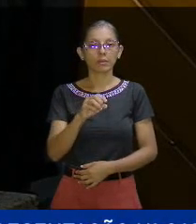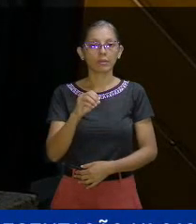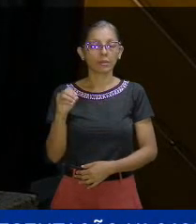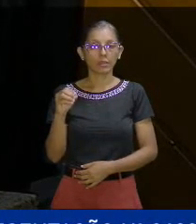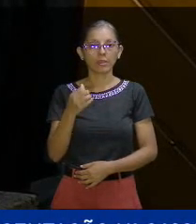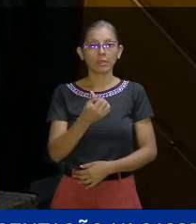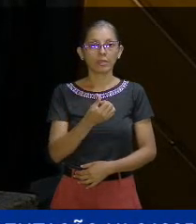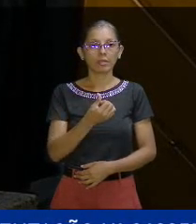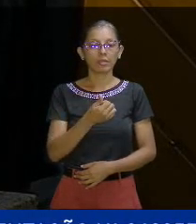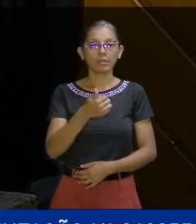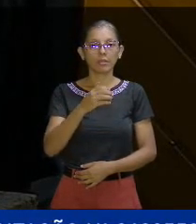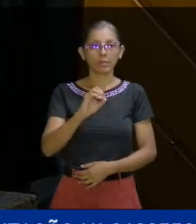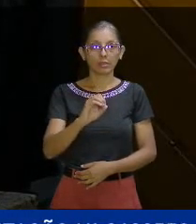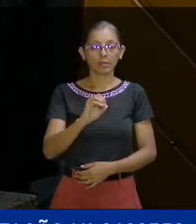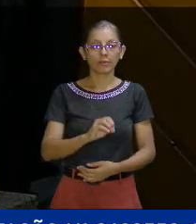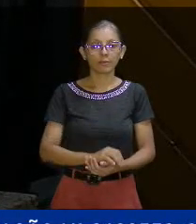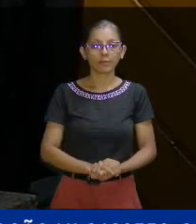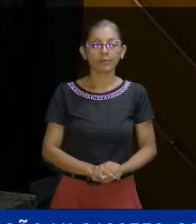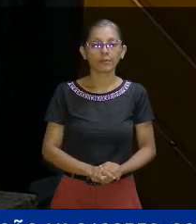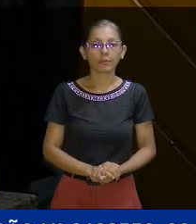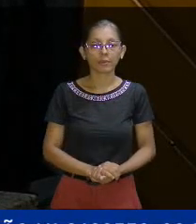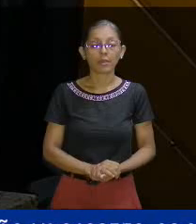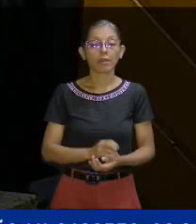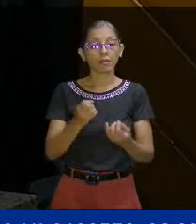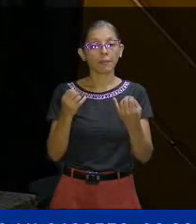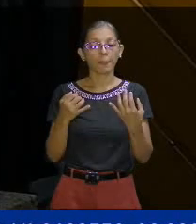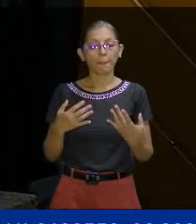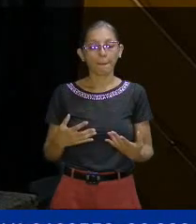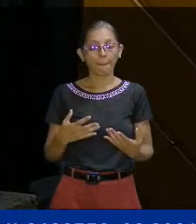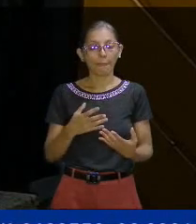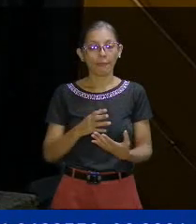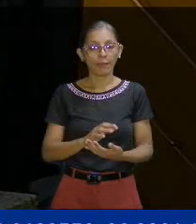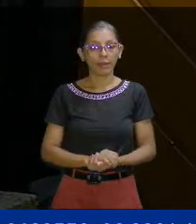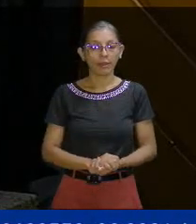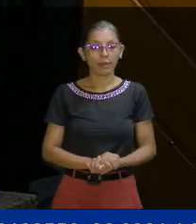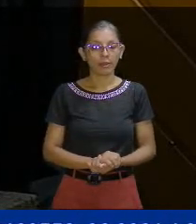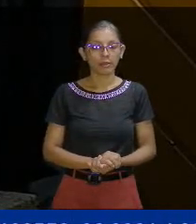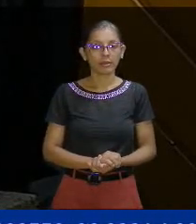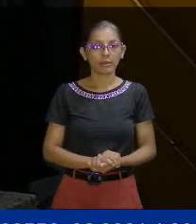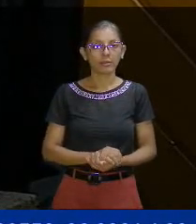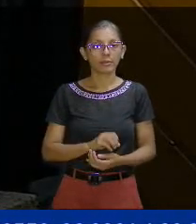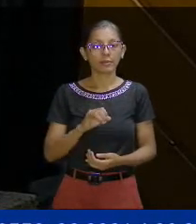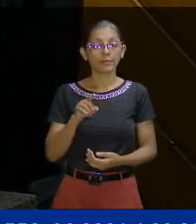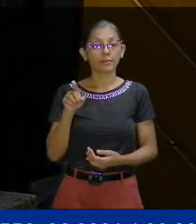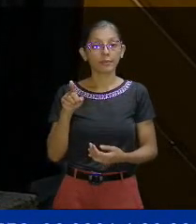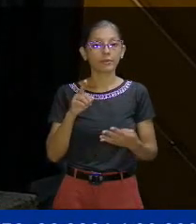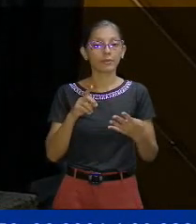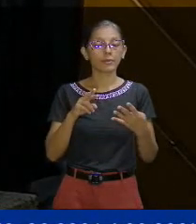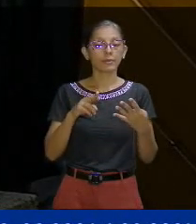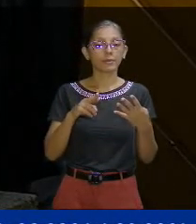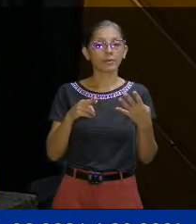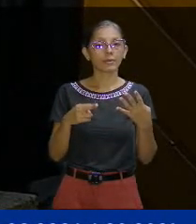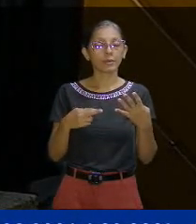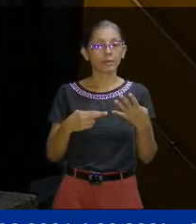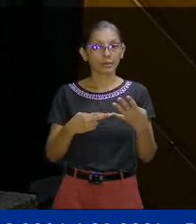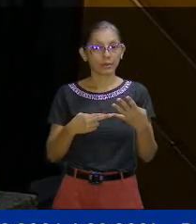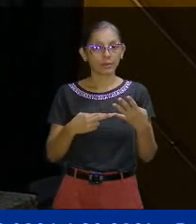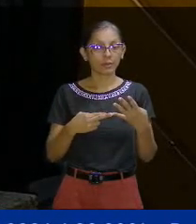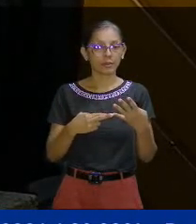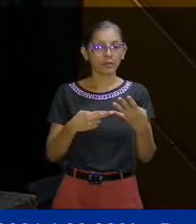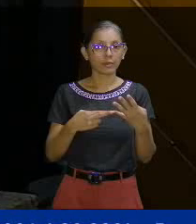1º. A jurisprudência do TSE, como no recurso especial de relatoria do ministro Benedito Gonçalves,